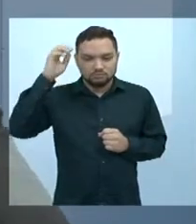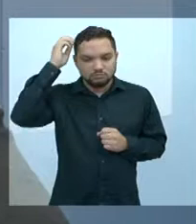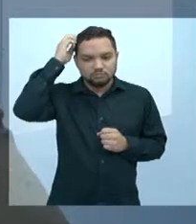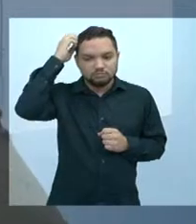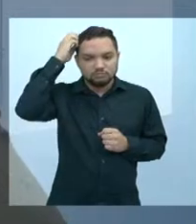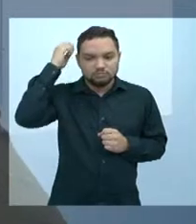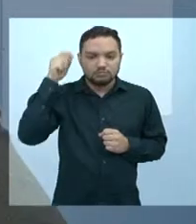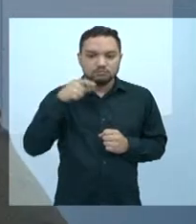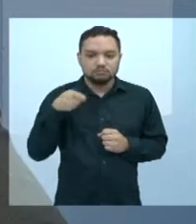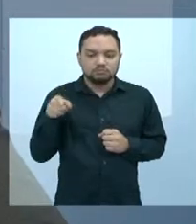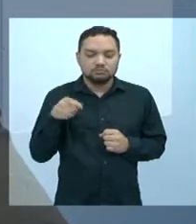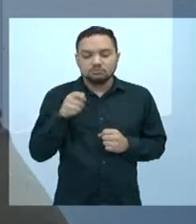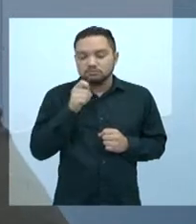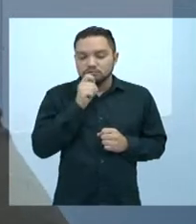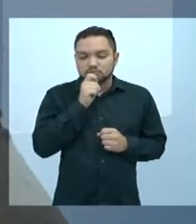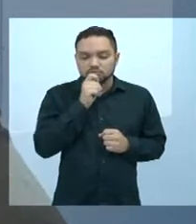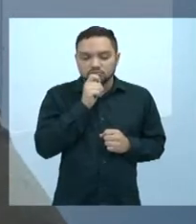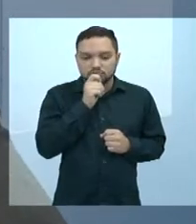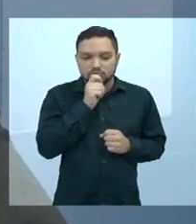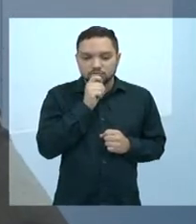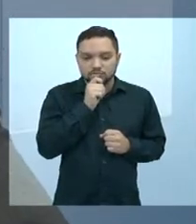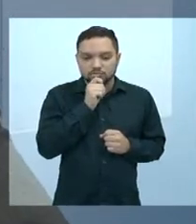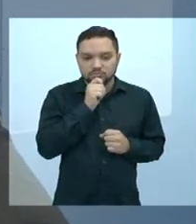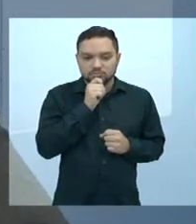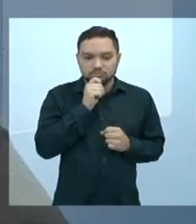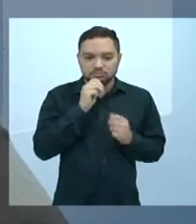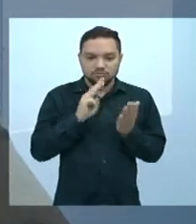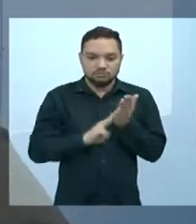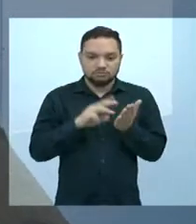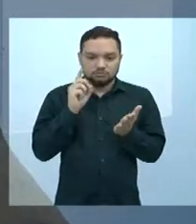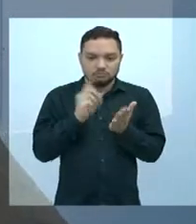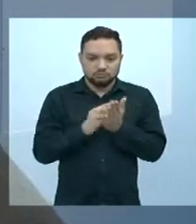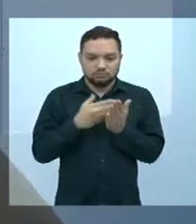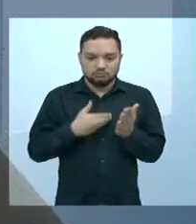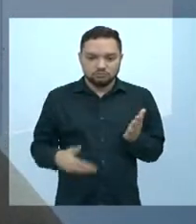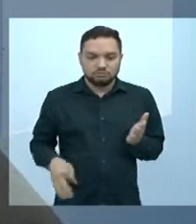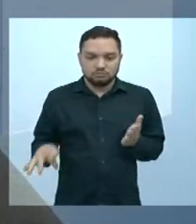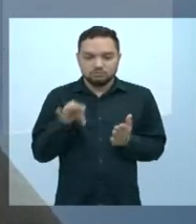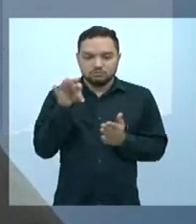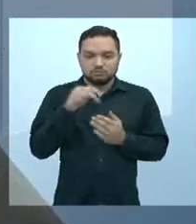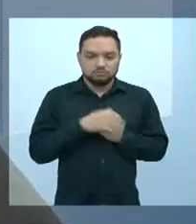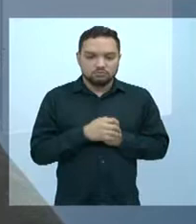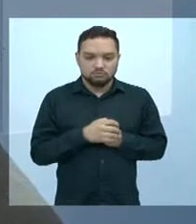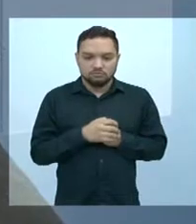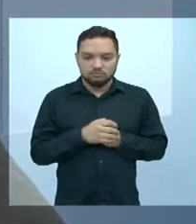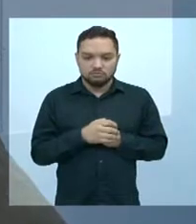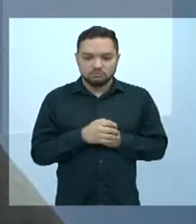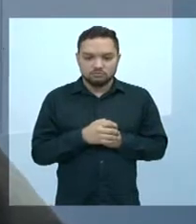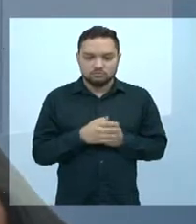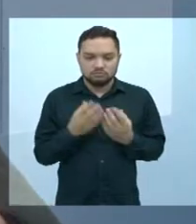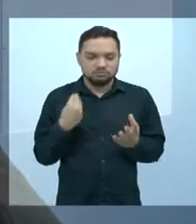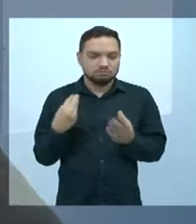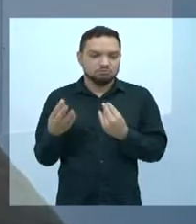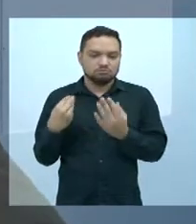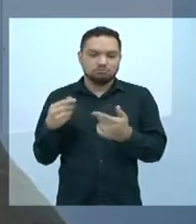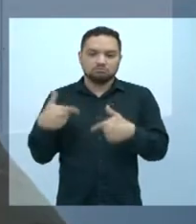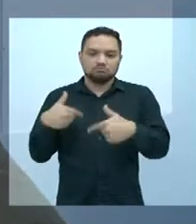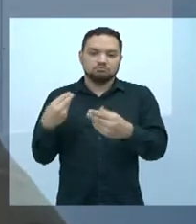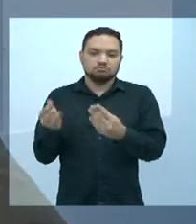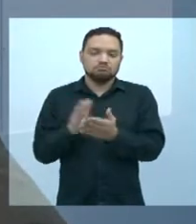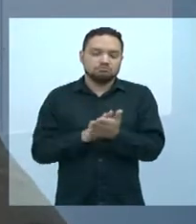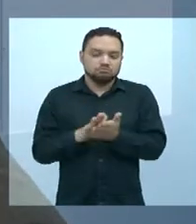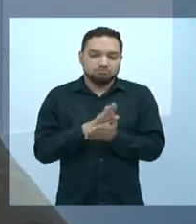não chegaram a se tornar membros efetivos do governo federal. Não receberam cargos, não receberam